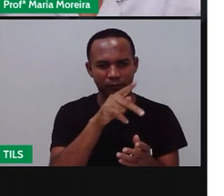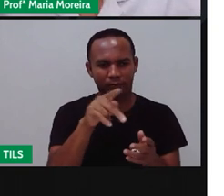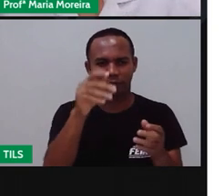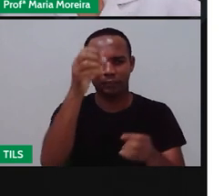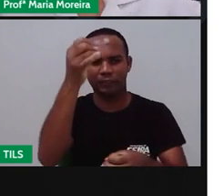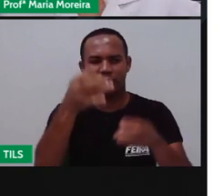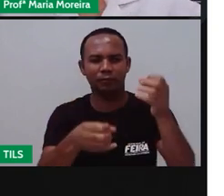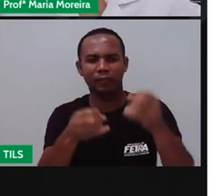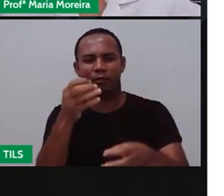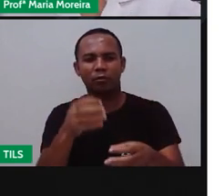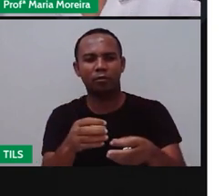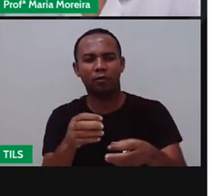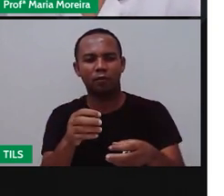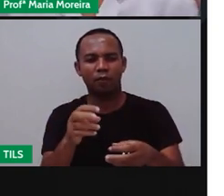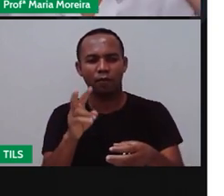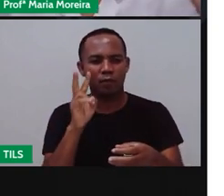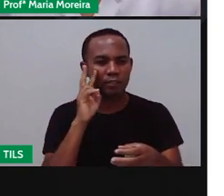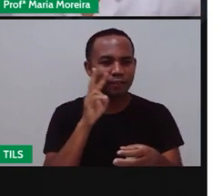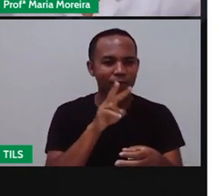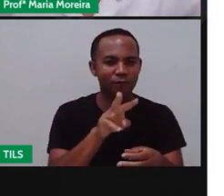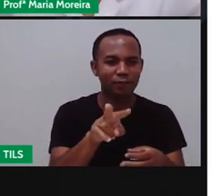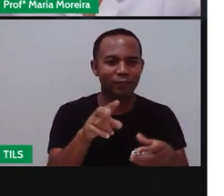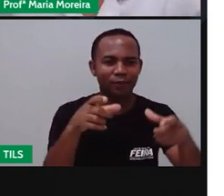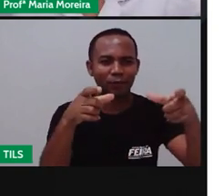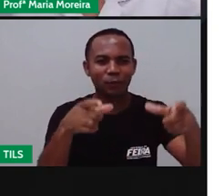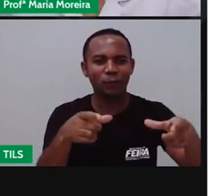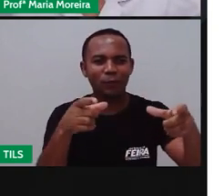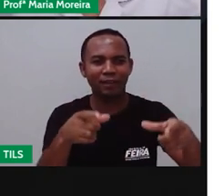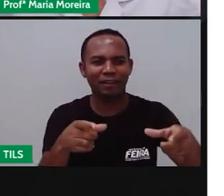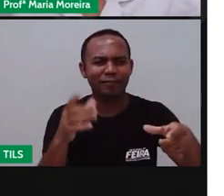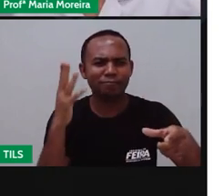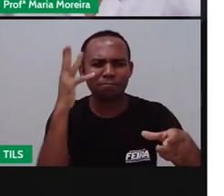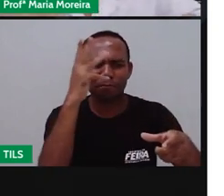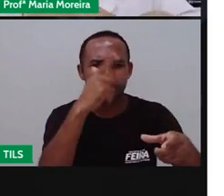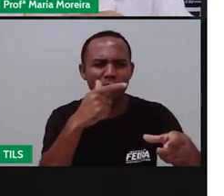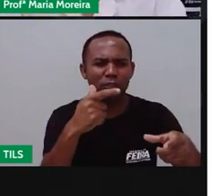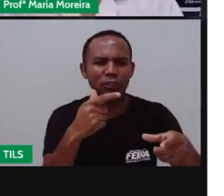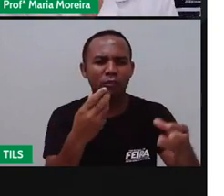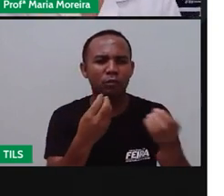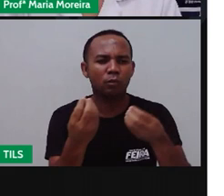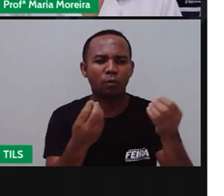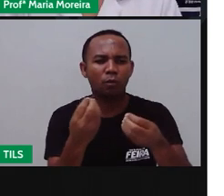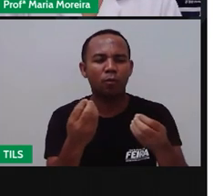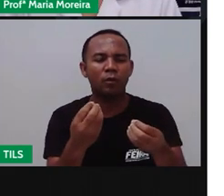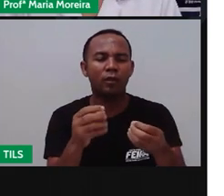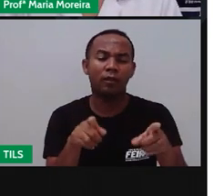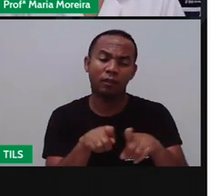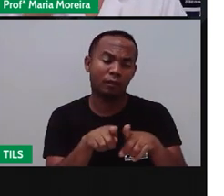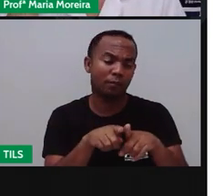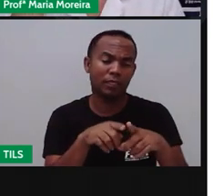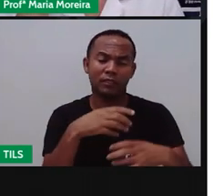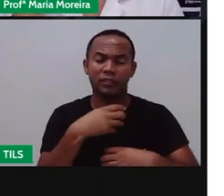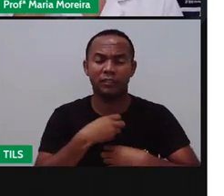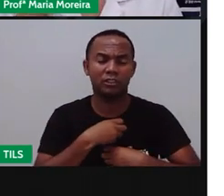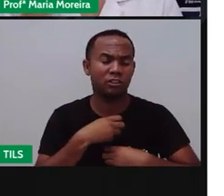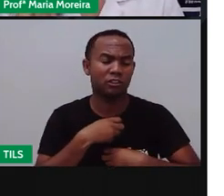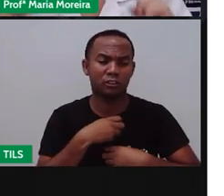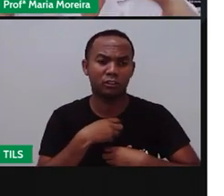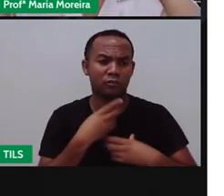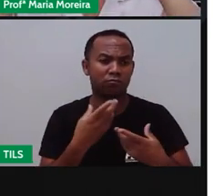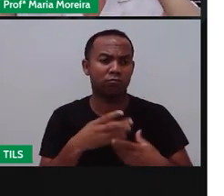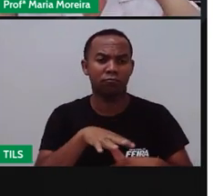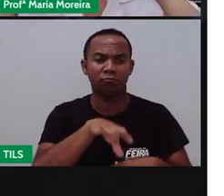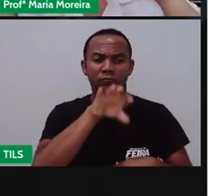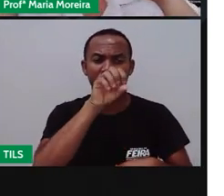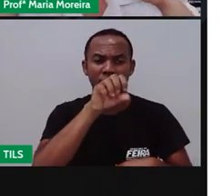só aquilo que a gente vê, é o que nós visualizamos e o que mais? O que sentimos, né? O cheiro,